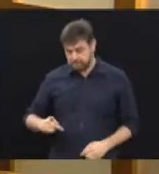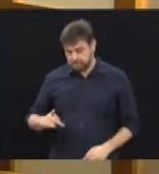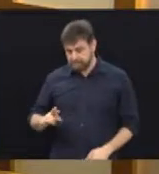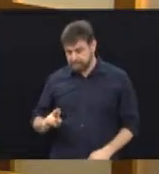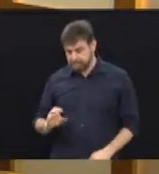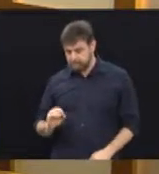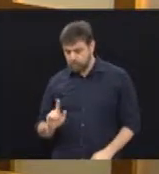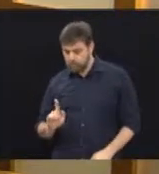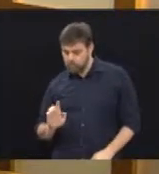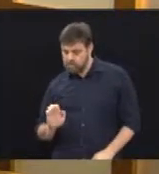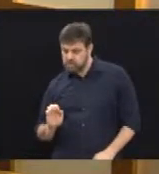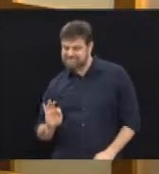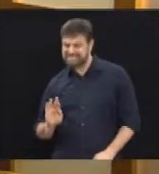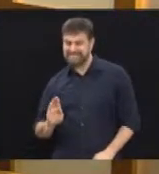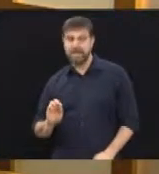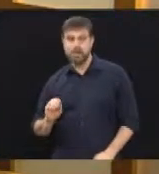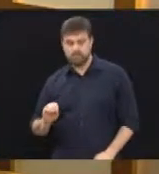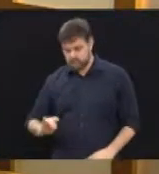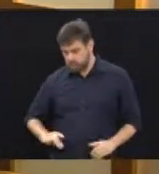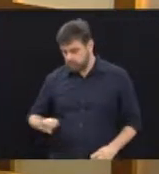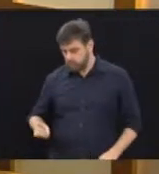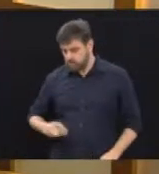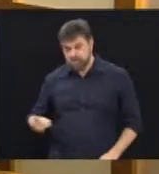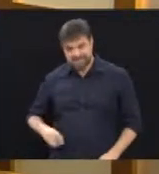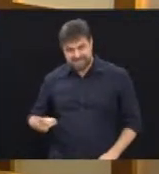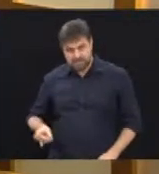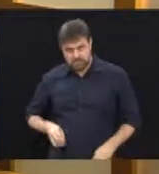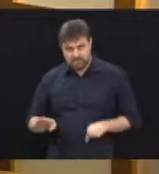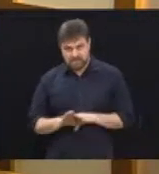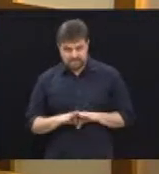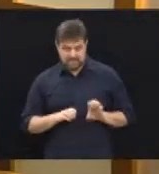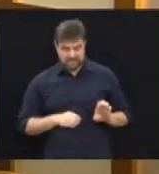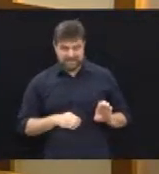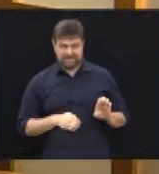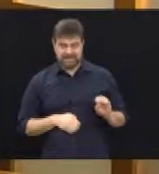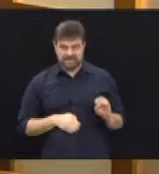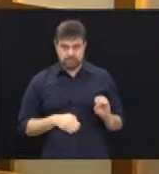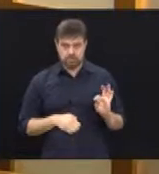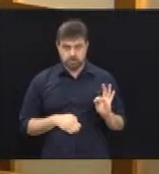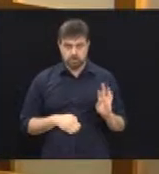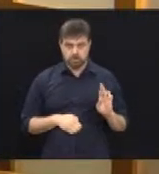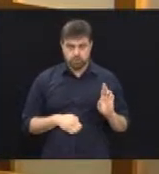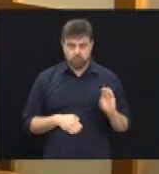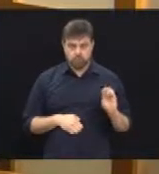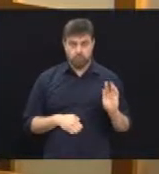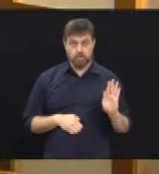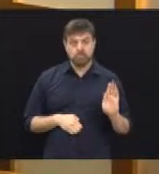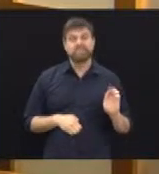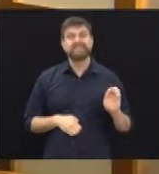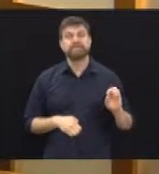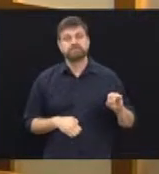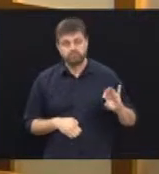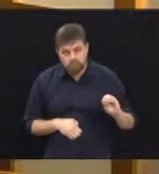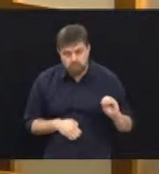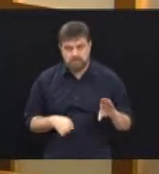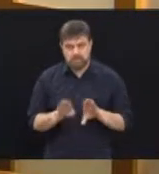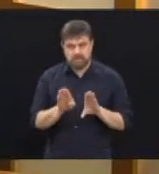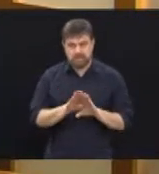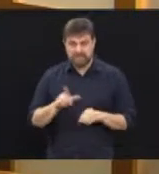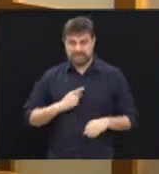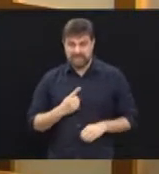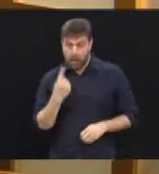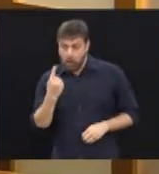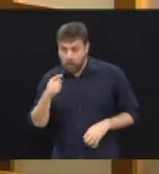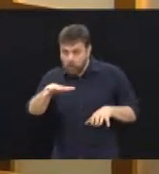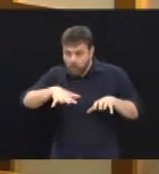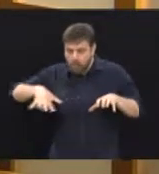e o outro estrogênio, e um segundo tipo de anticoncepcional que é composta por um único tipo